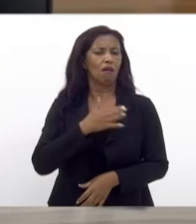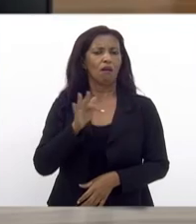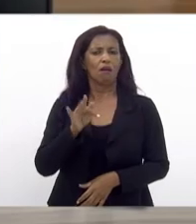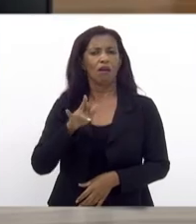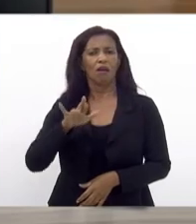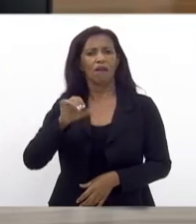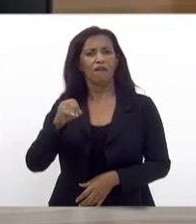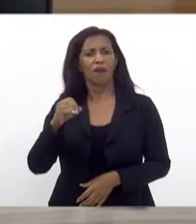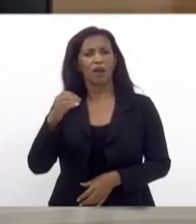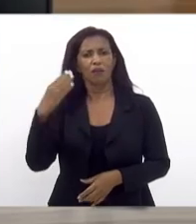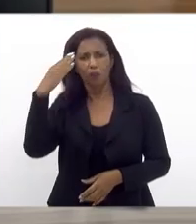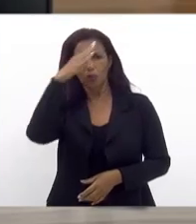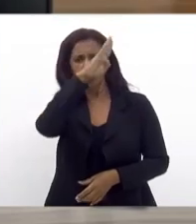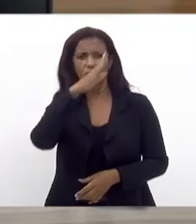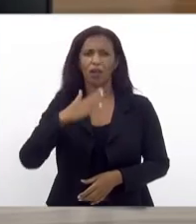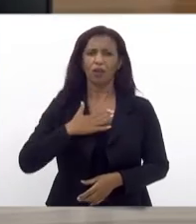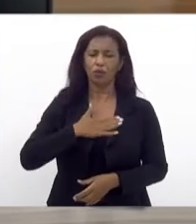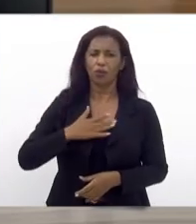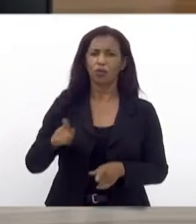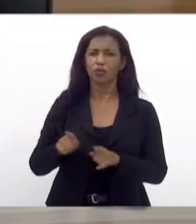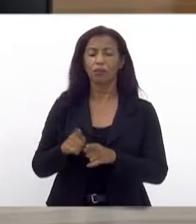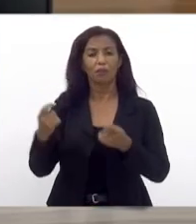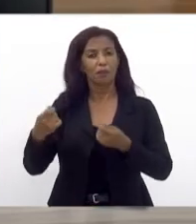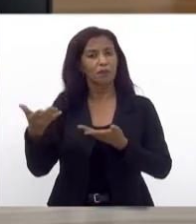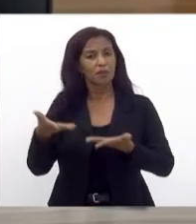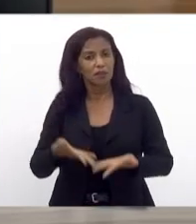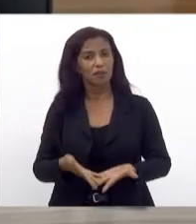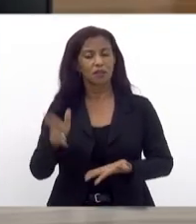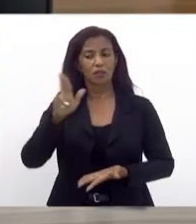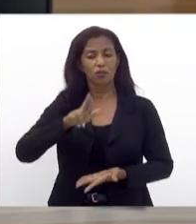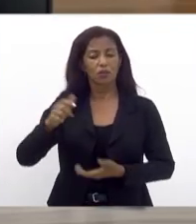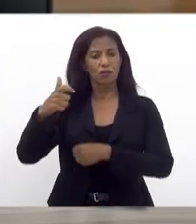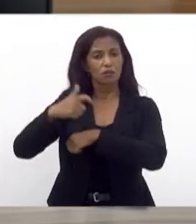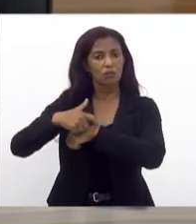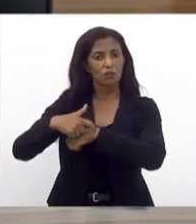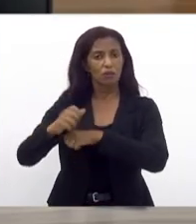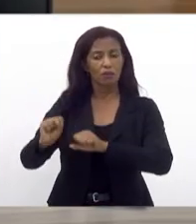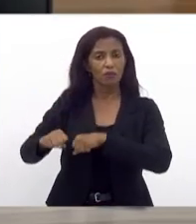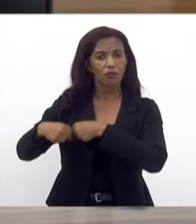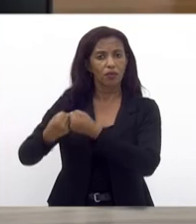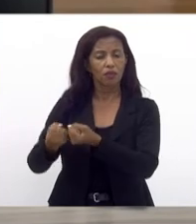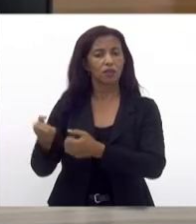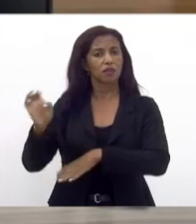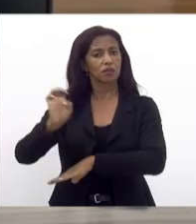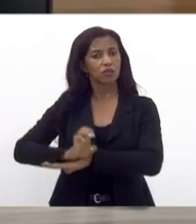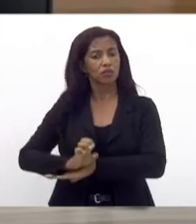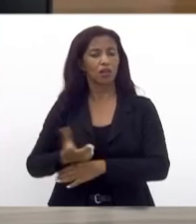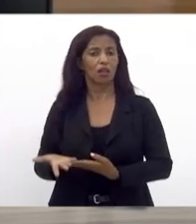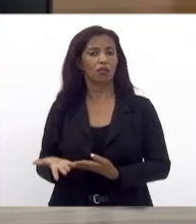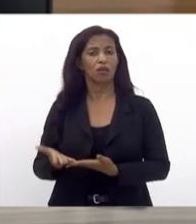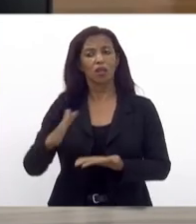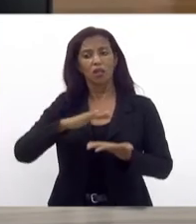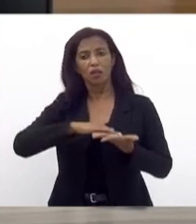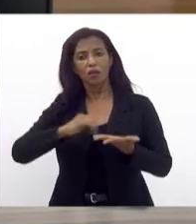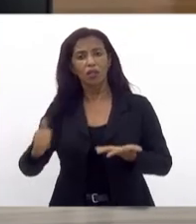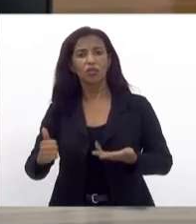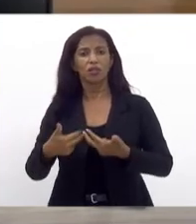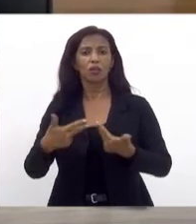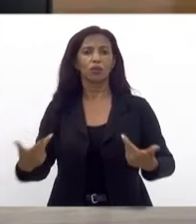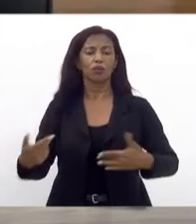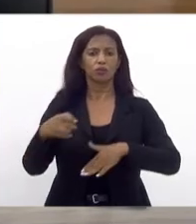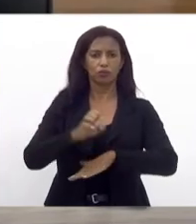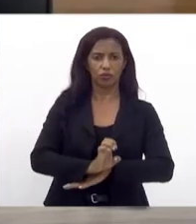Flávio Bolsonaro, gosto muito dele, mas a gente precisa usar esse momento para a gente fortalecer o estado, não retirar coisas do